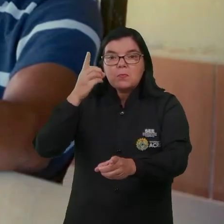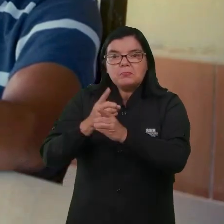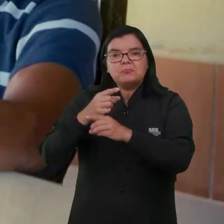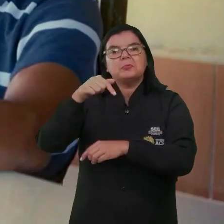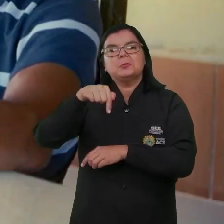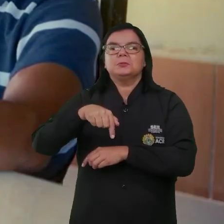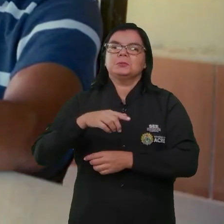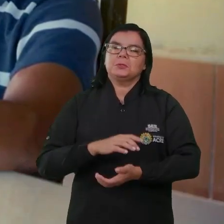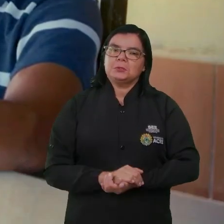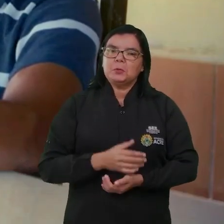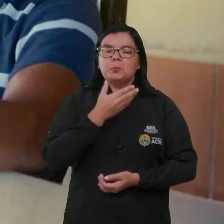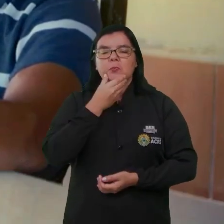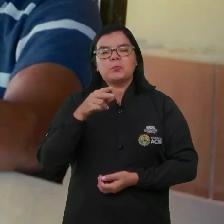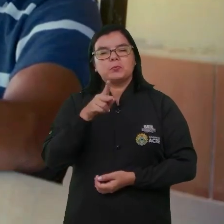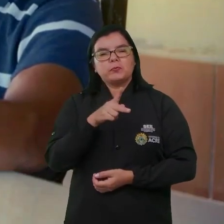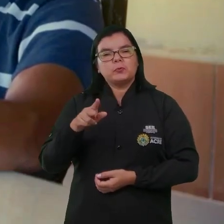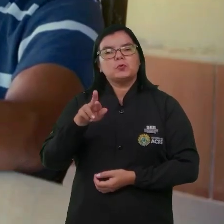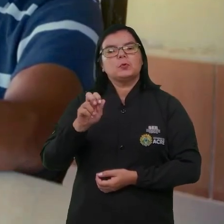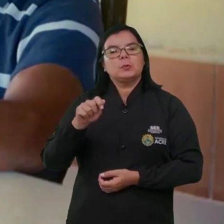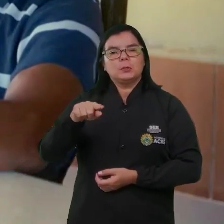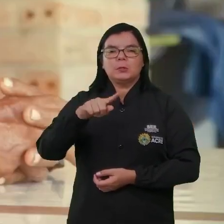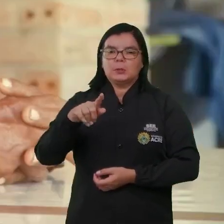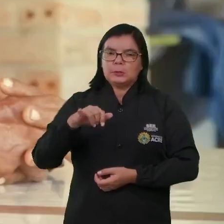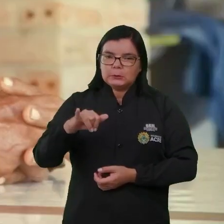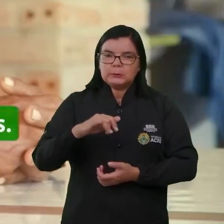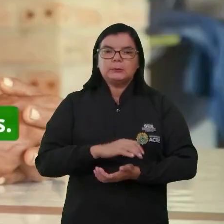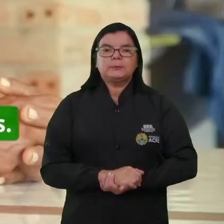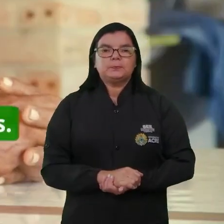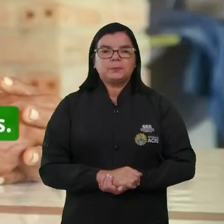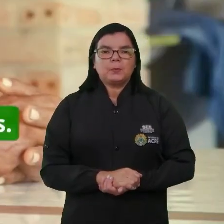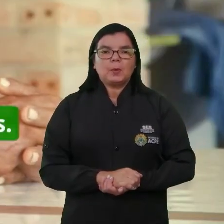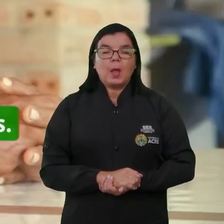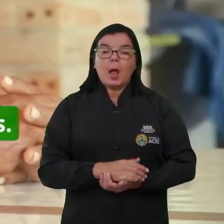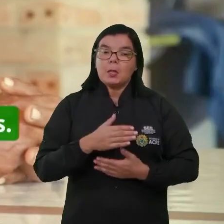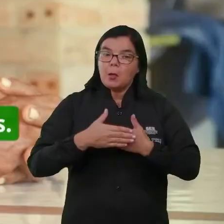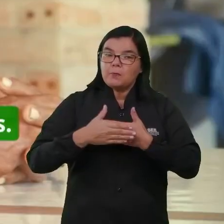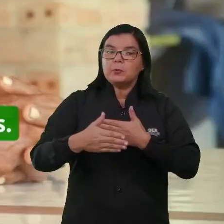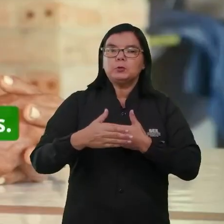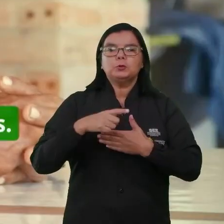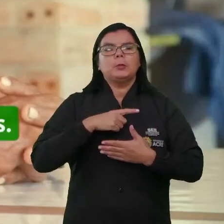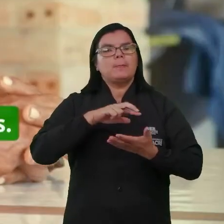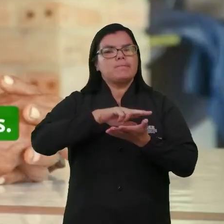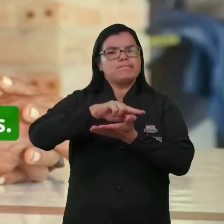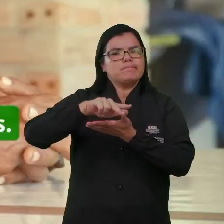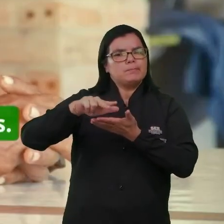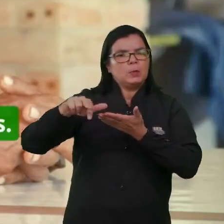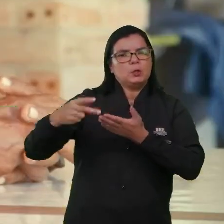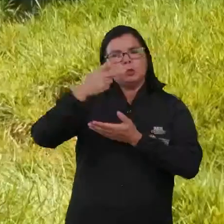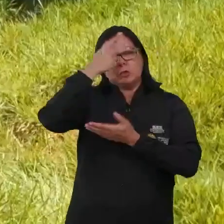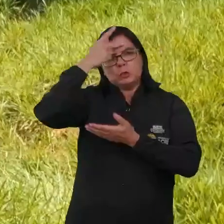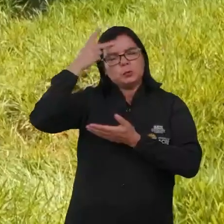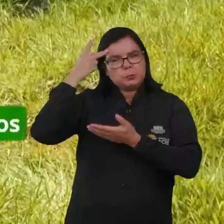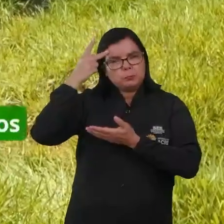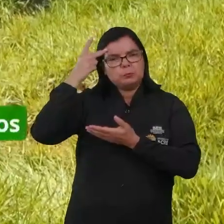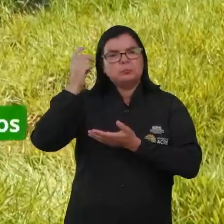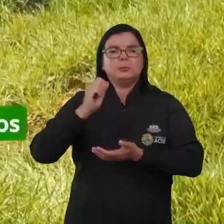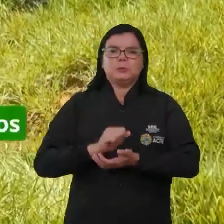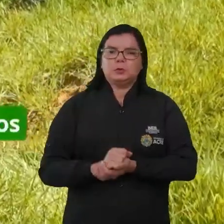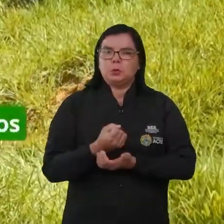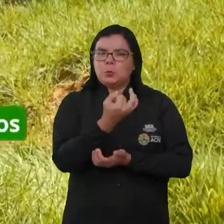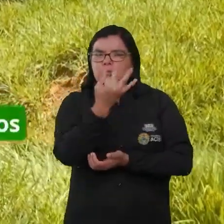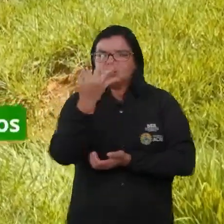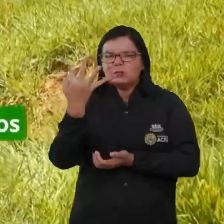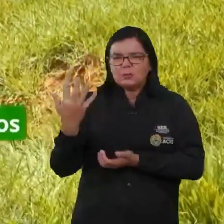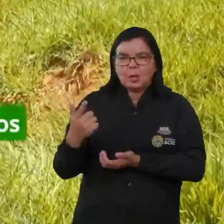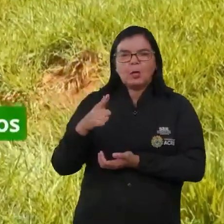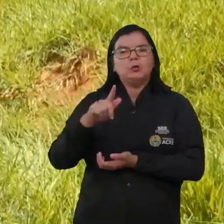daqui, por ele, né? Por o professor Hansen, né? Aí daí para frente hoje tem milhares, né? A